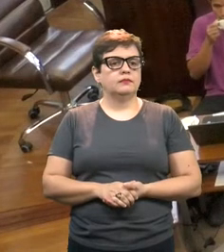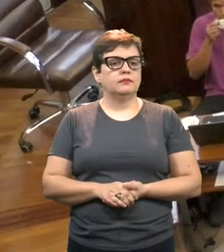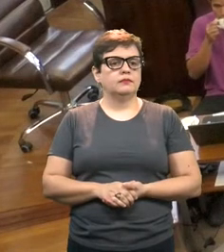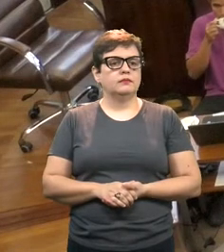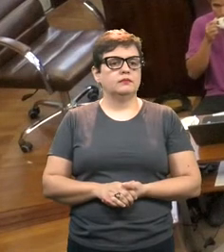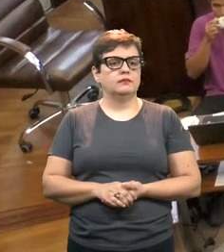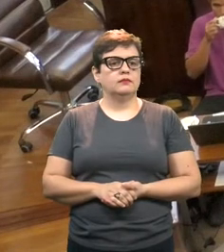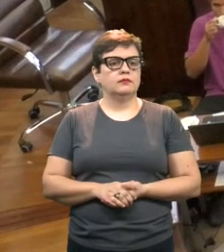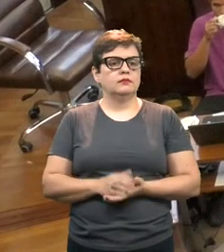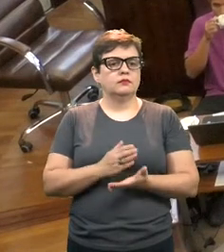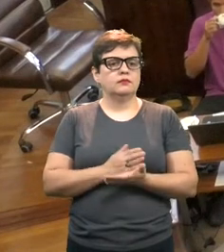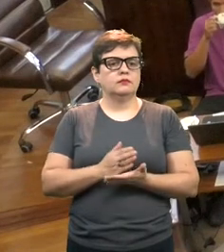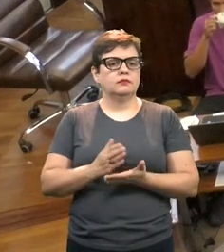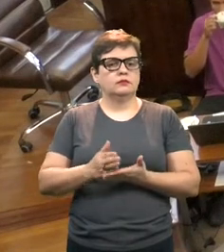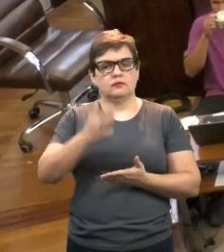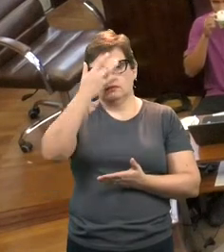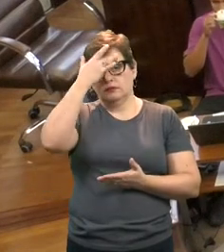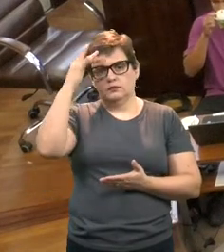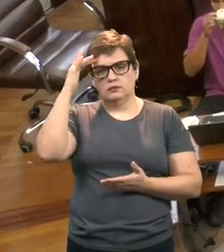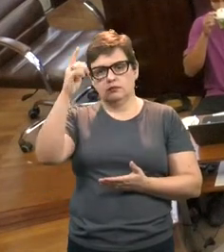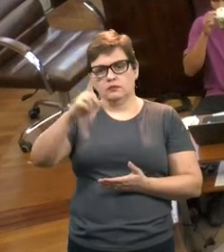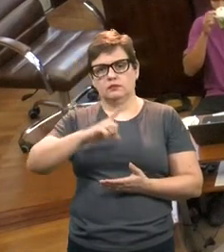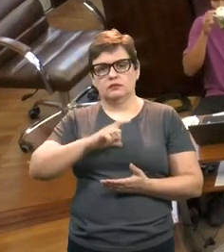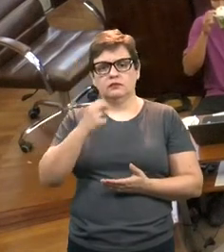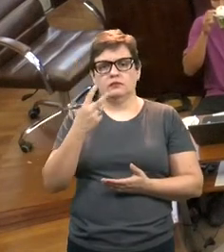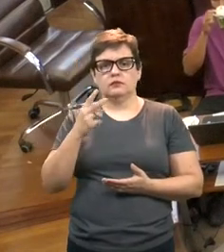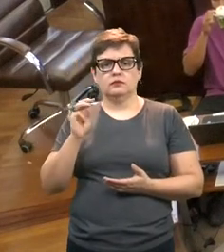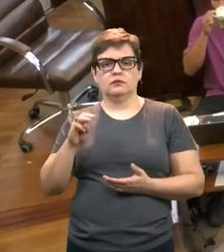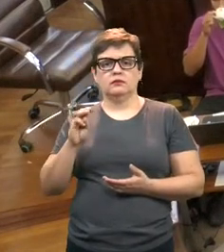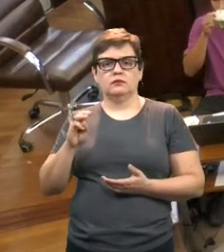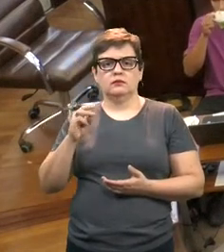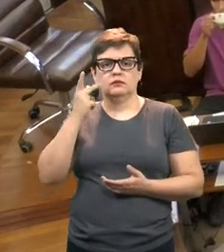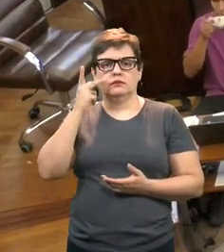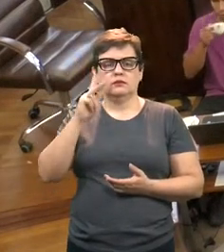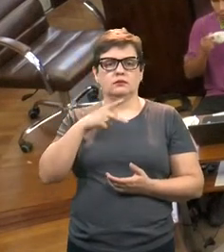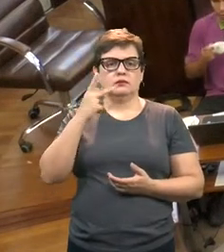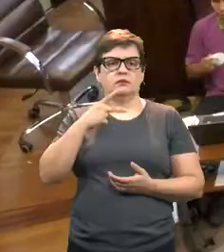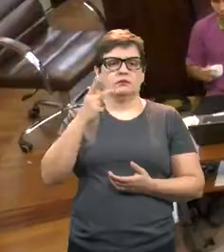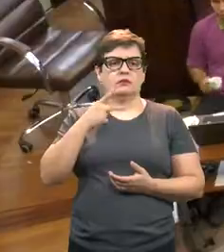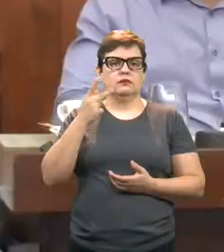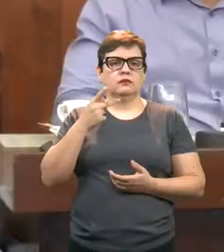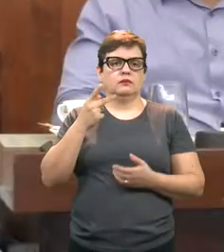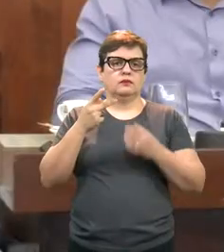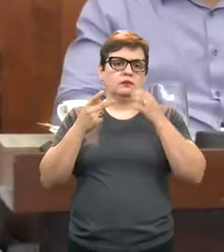Para isso, cada pessoa interessada terá o tempo de 2 minutos